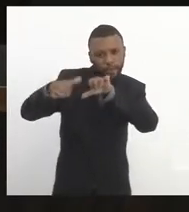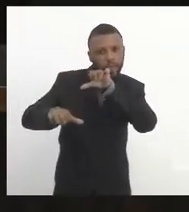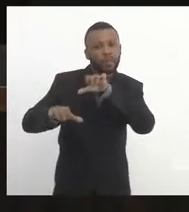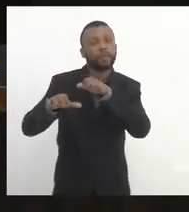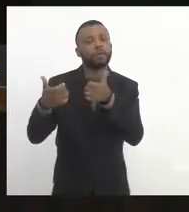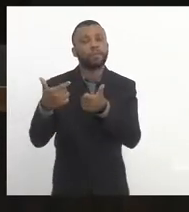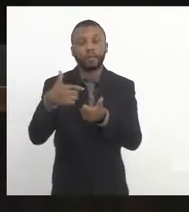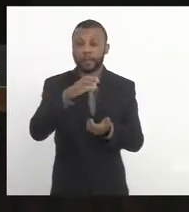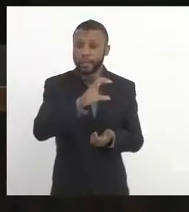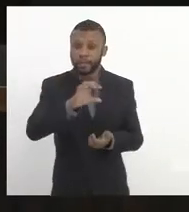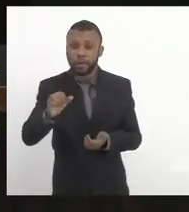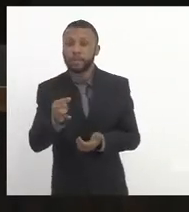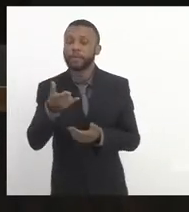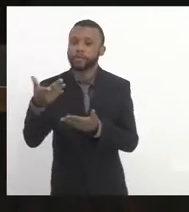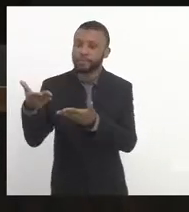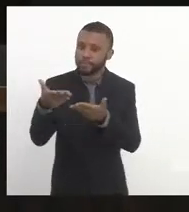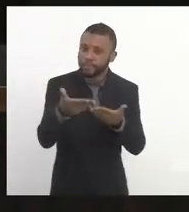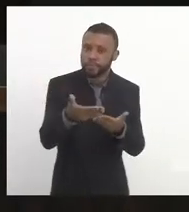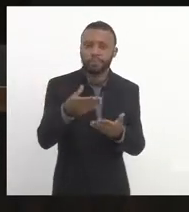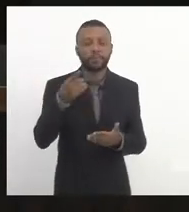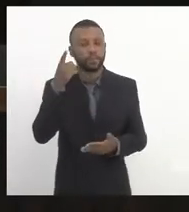deputado Márcio Pacheco.